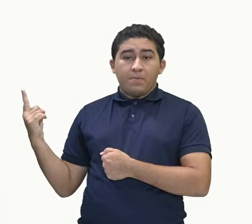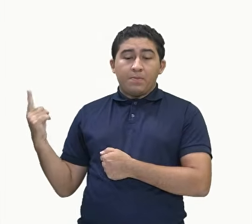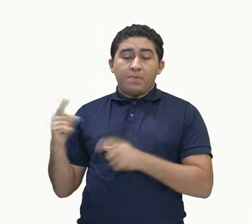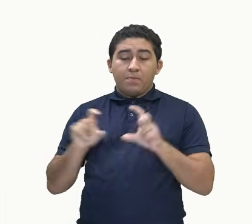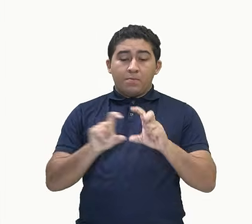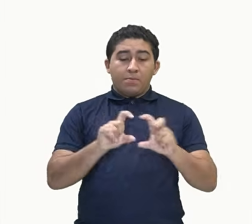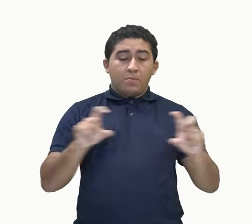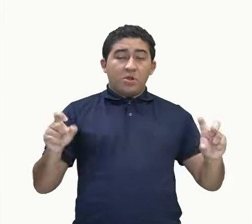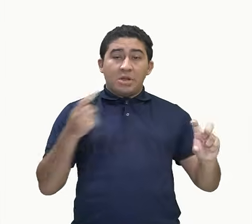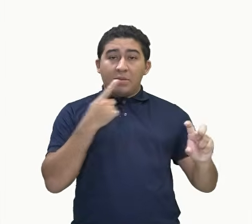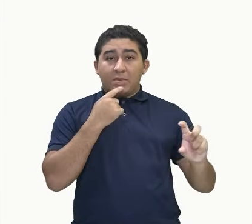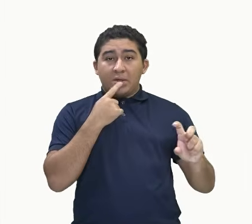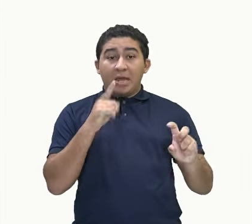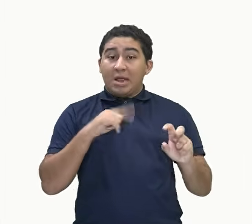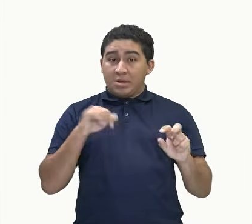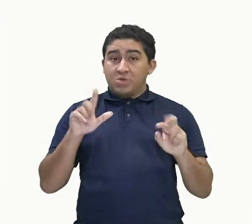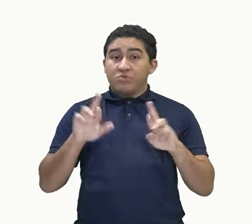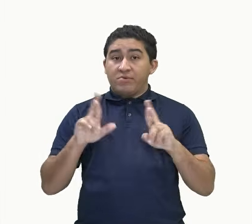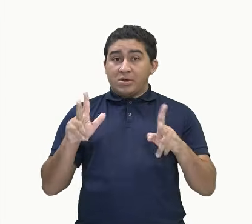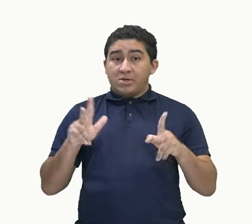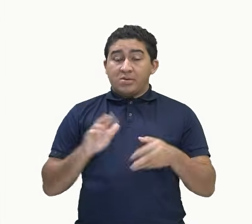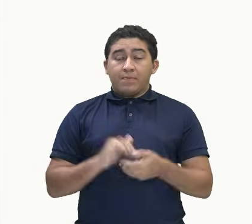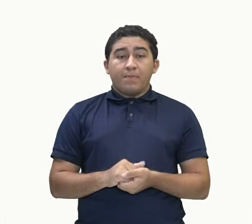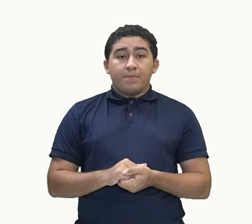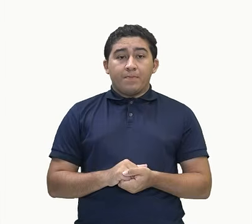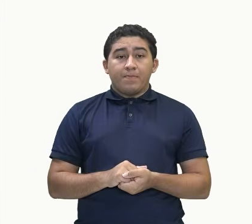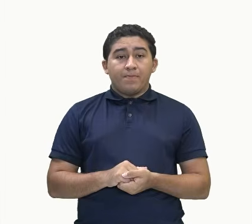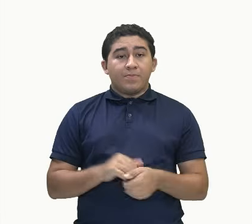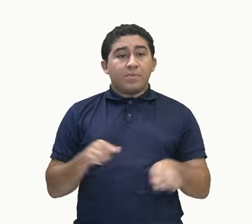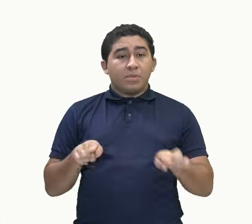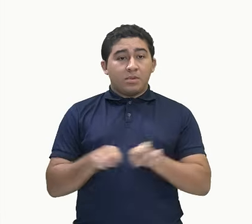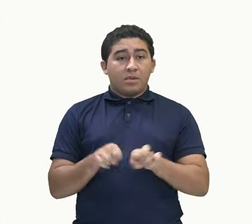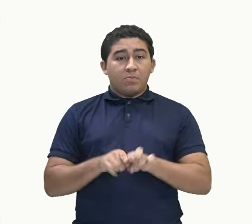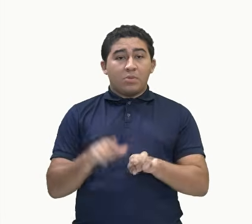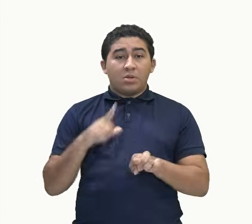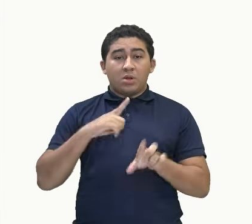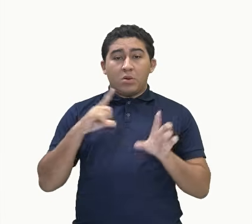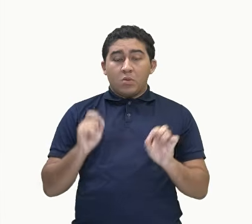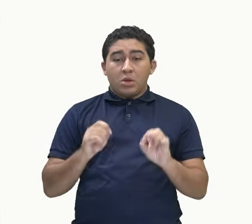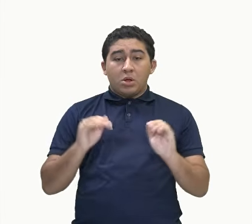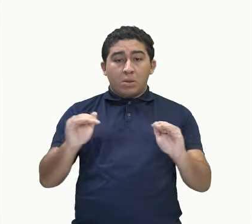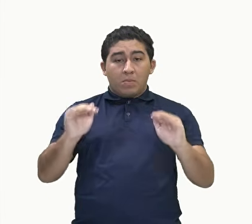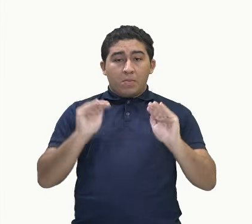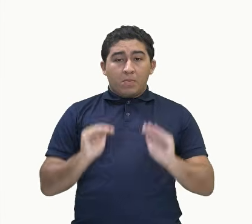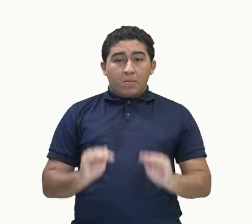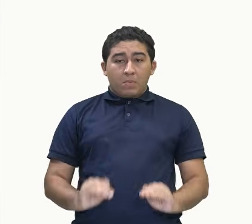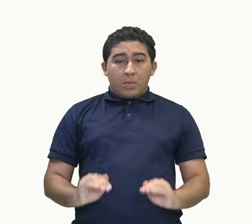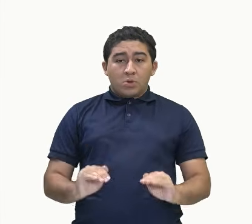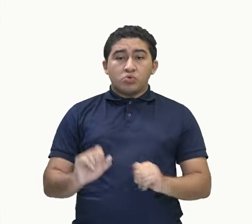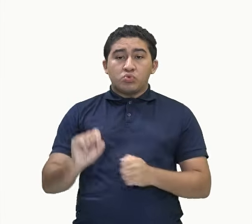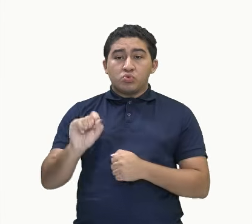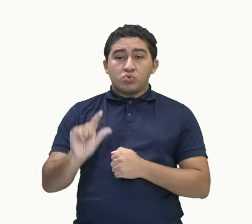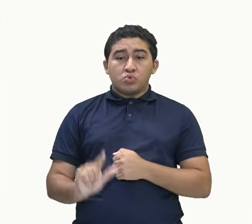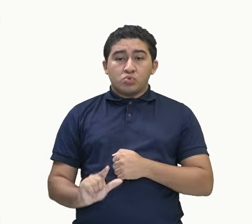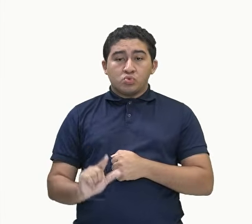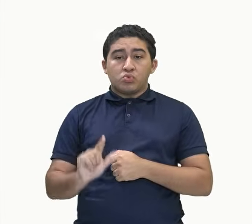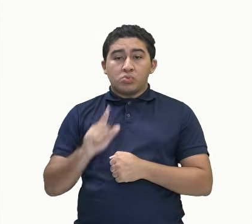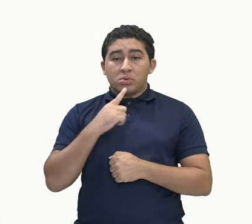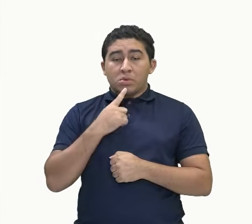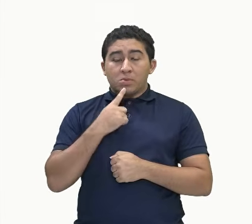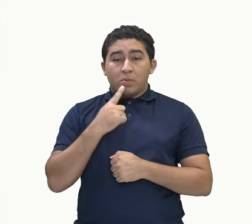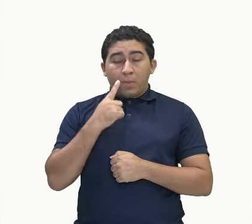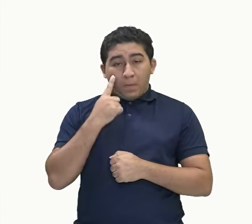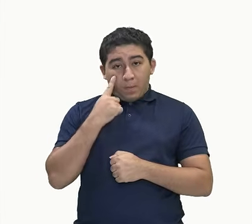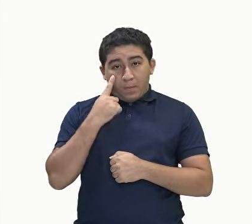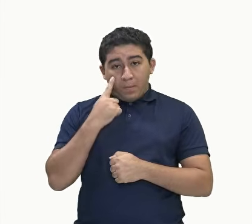ter essa diferença. Já também teremos, né, na parte sul, a zona